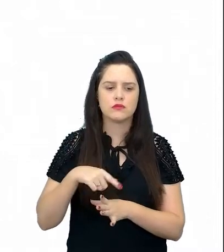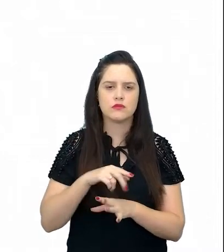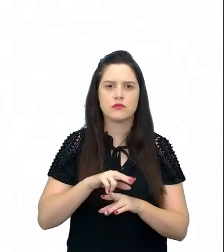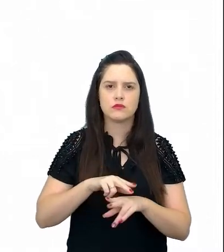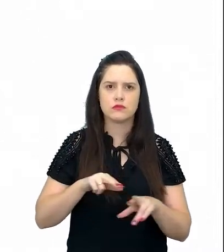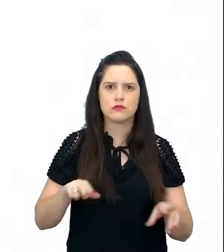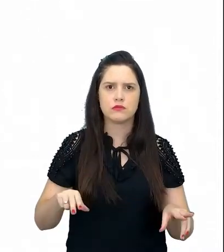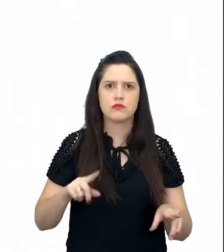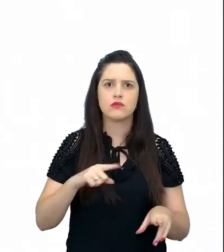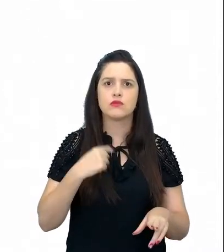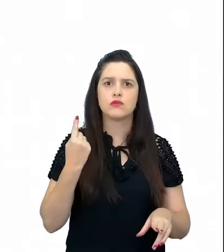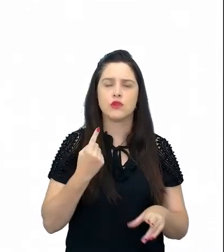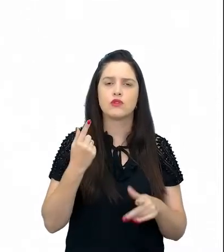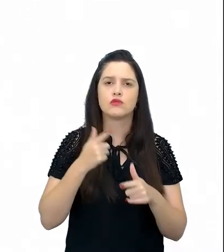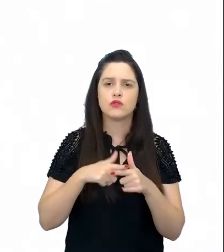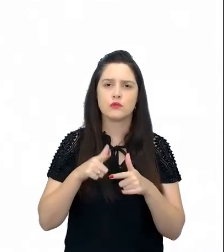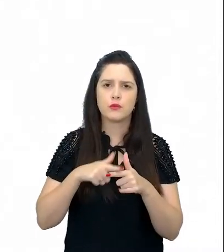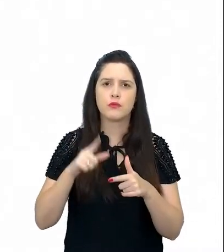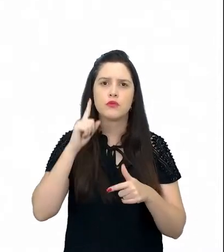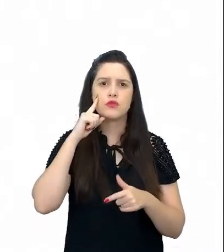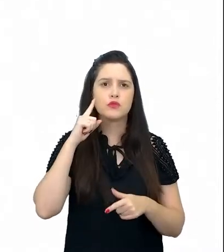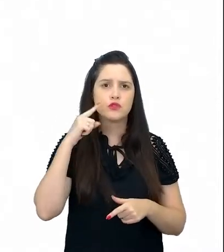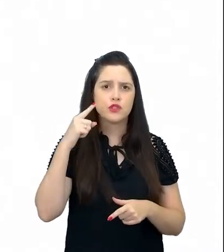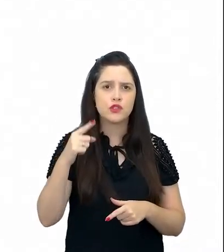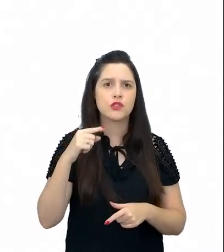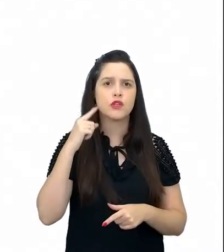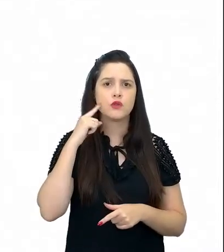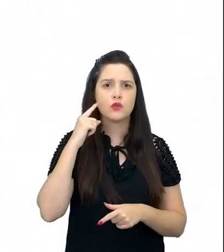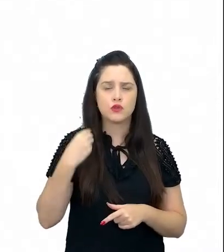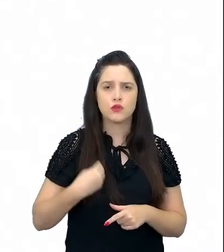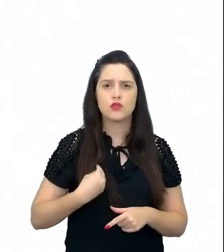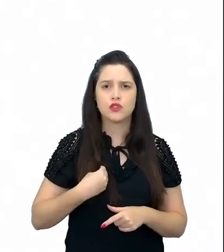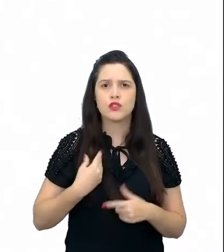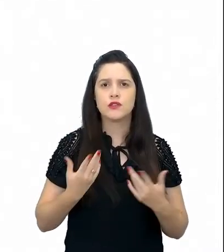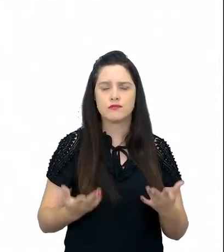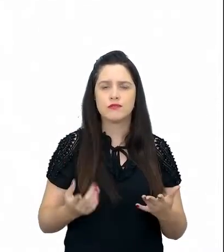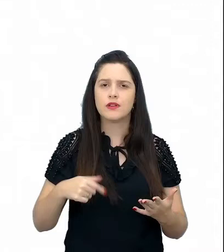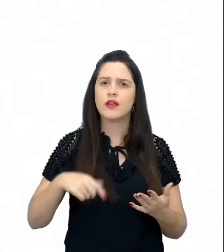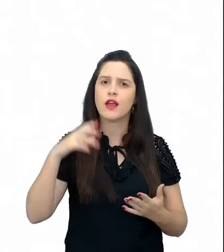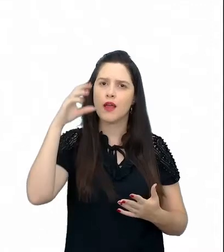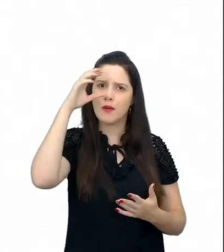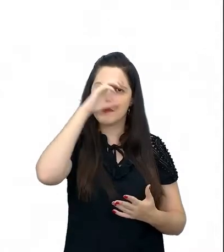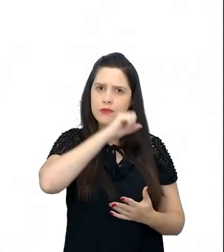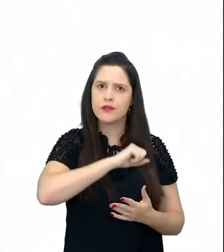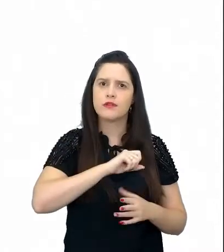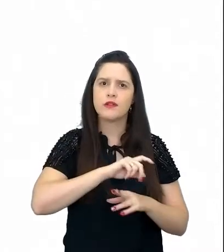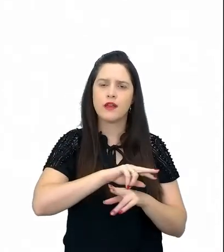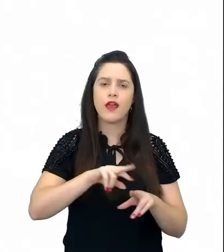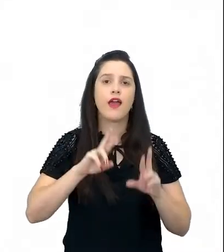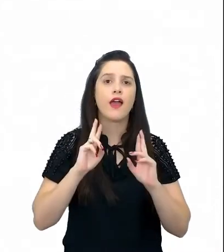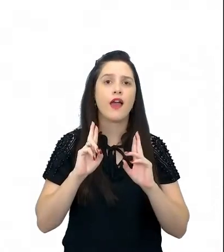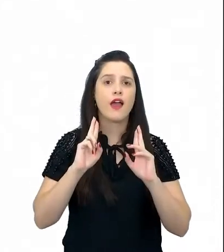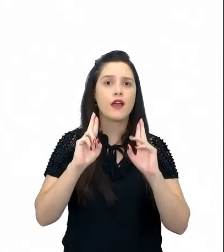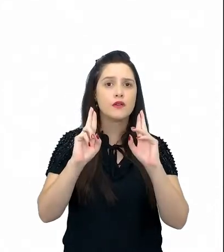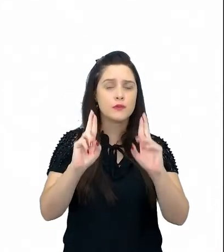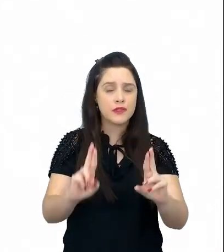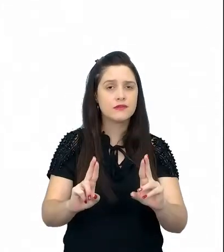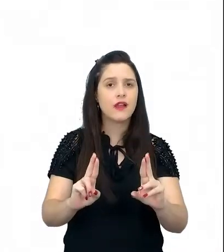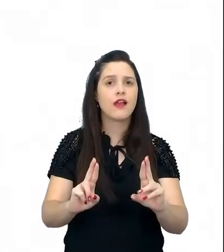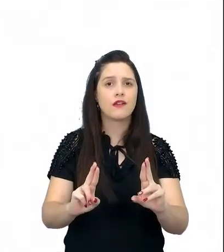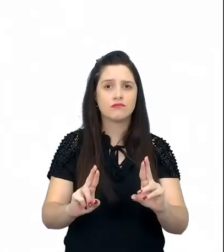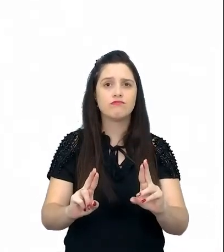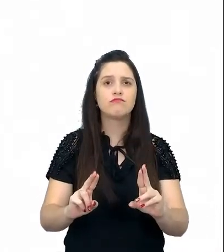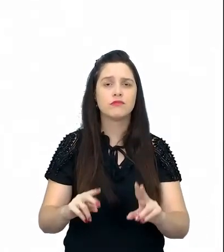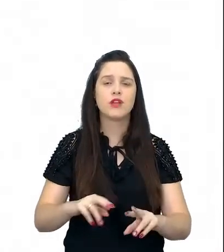isso, os nossos exemplos no dia a dia, no cotidiano, ajuda o aluno a entender a necessidade, o nosso estudante tem a